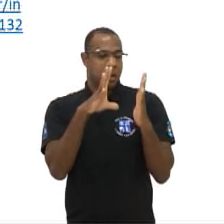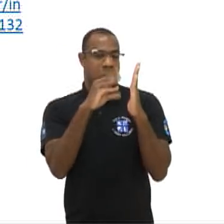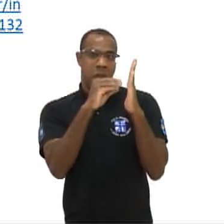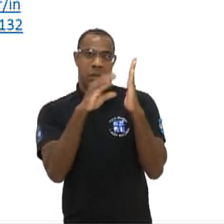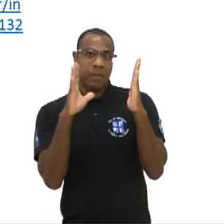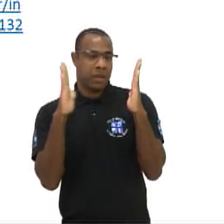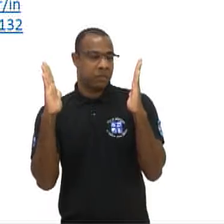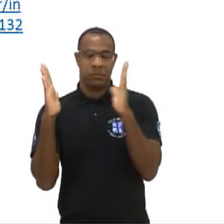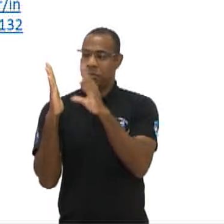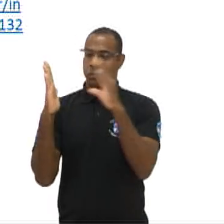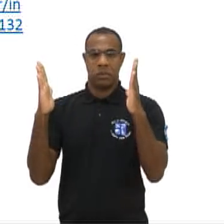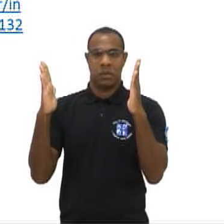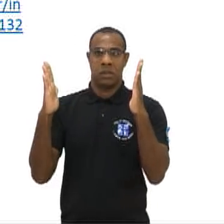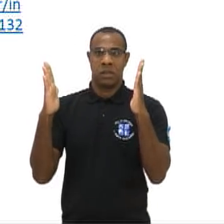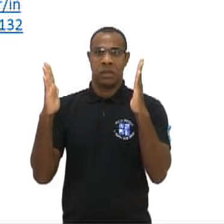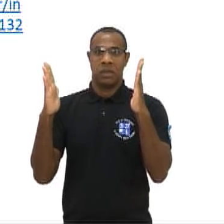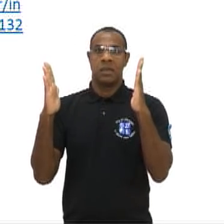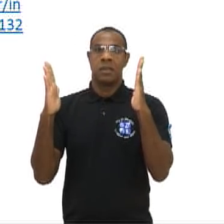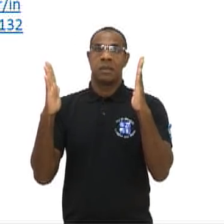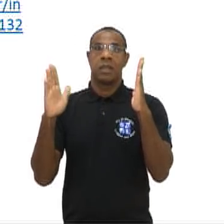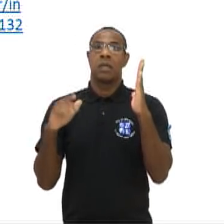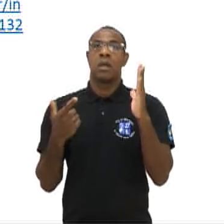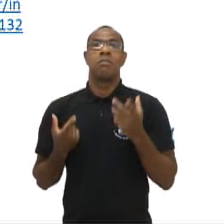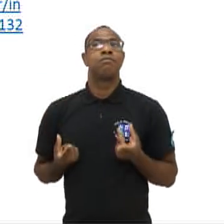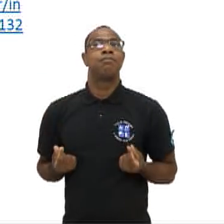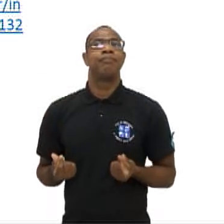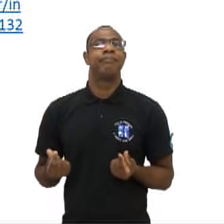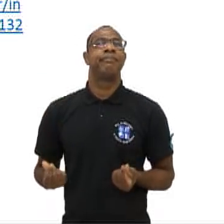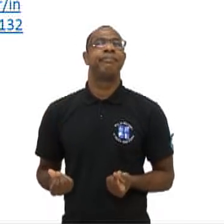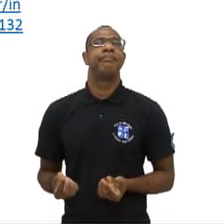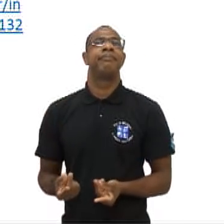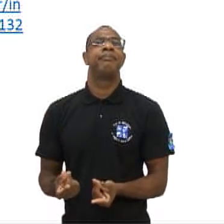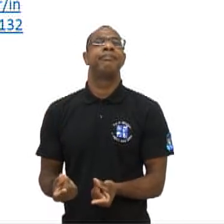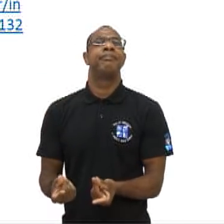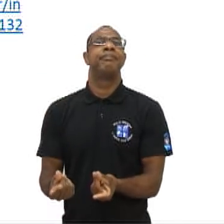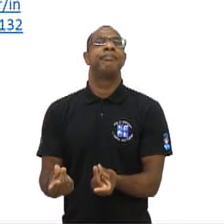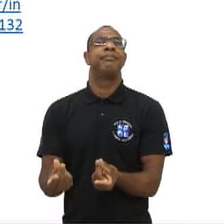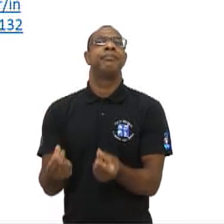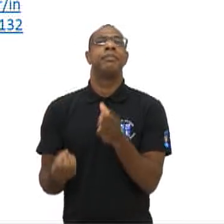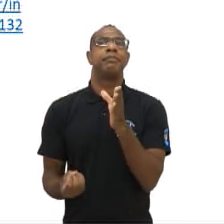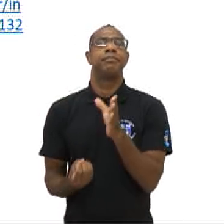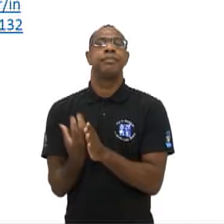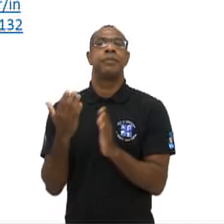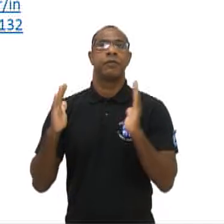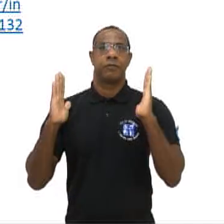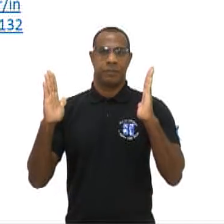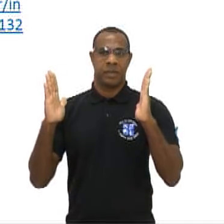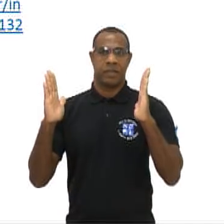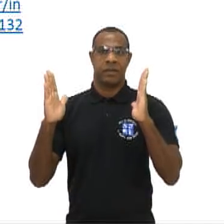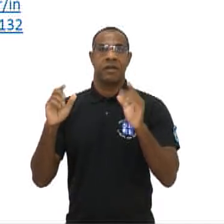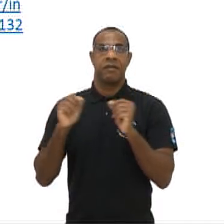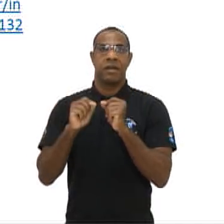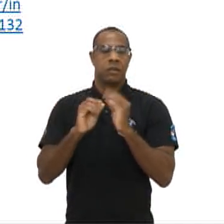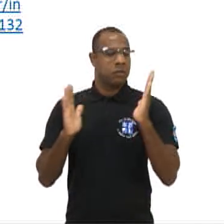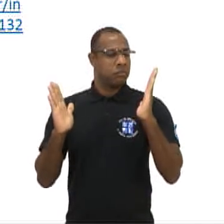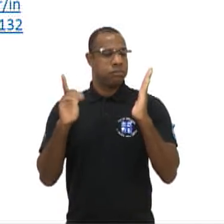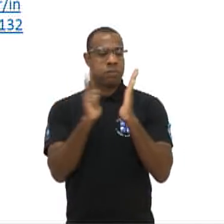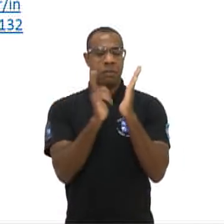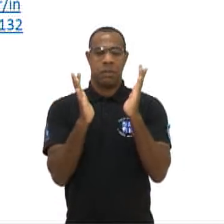é infinita. Cada imagem tem um espelho, faz o papel de um novo objeto para o outro espelho e